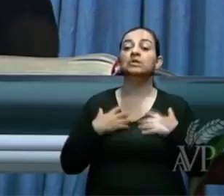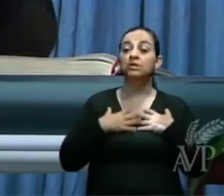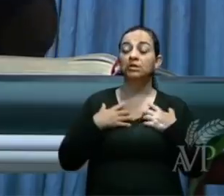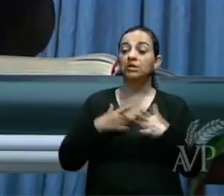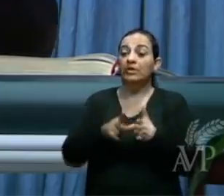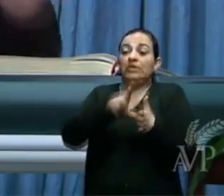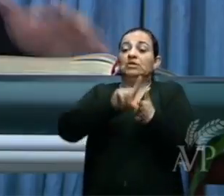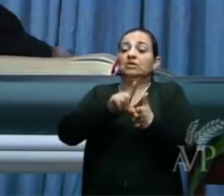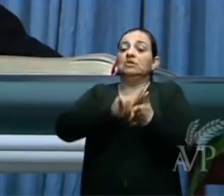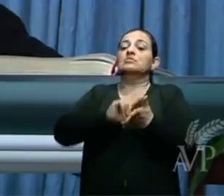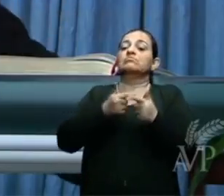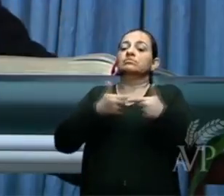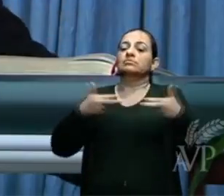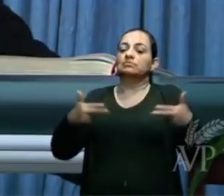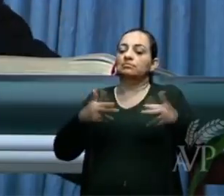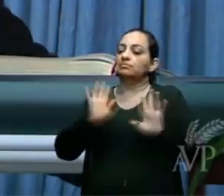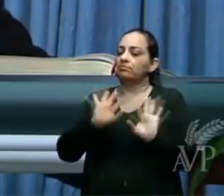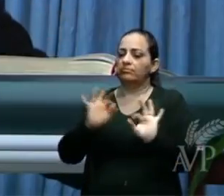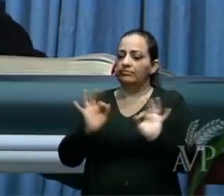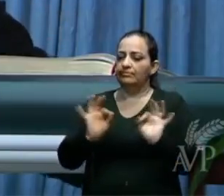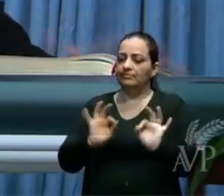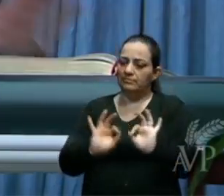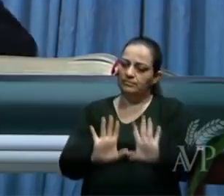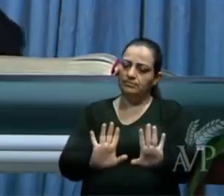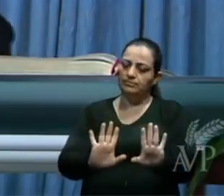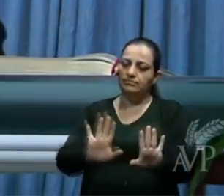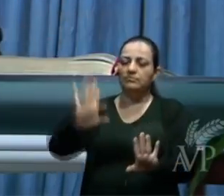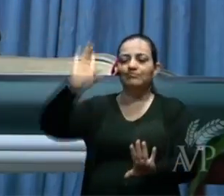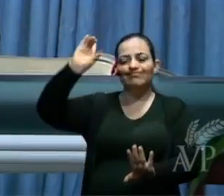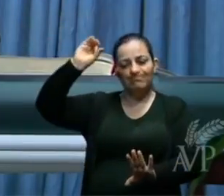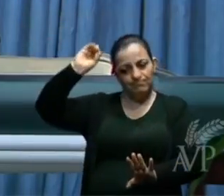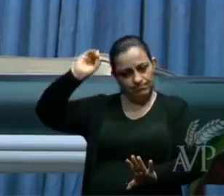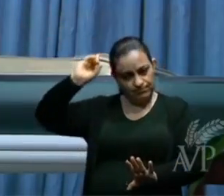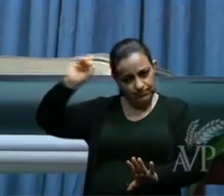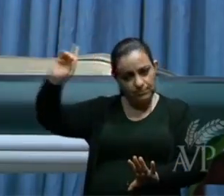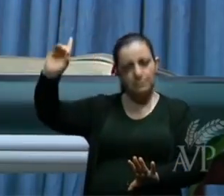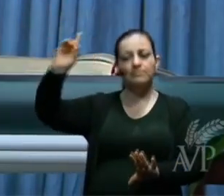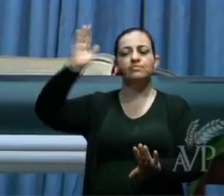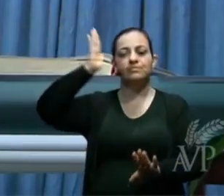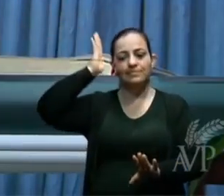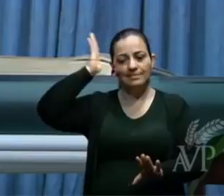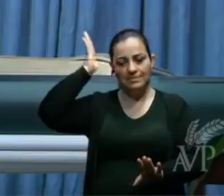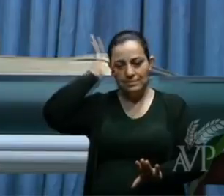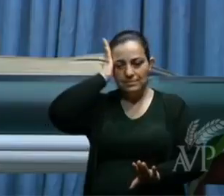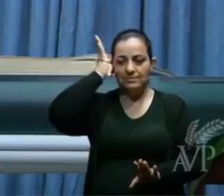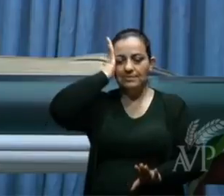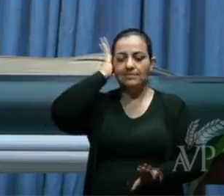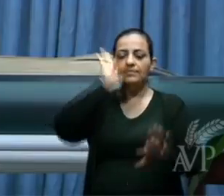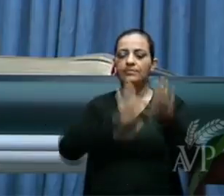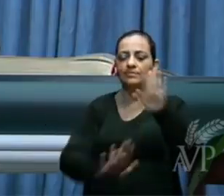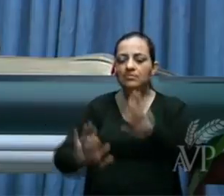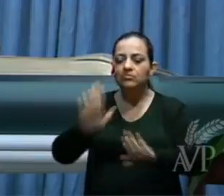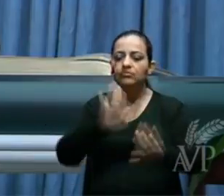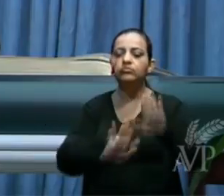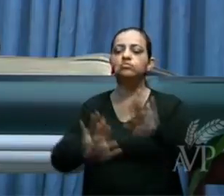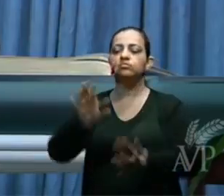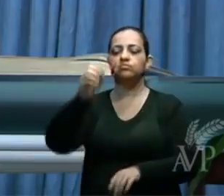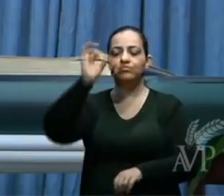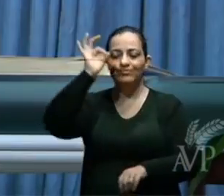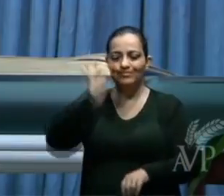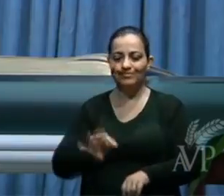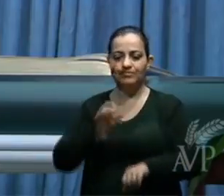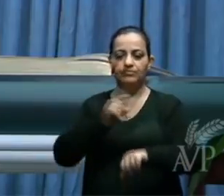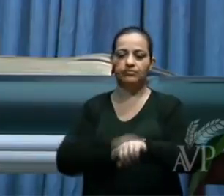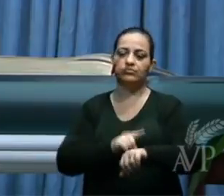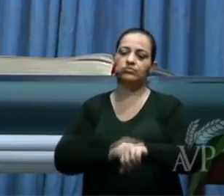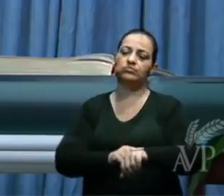adiantar as coisas ou querer protegê lá não é deus ele cuida da sua palavra